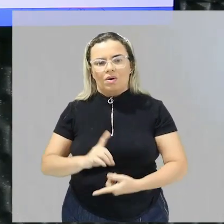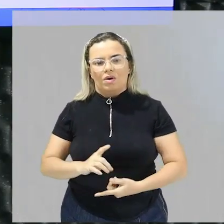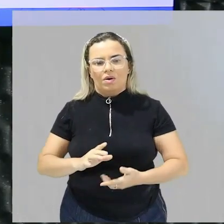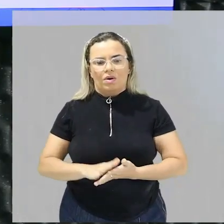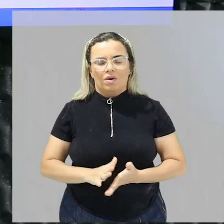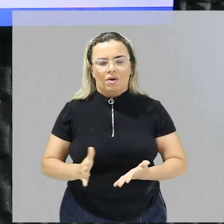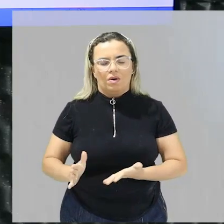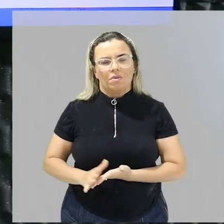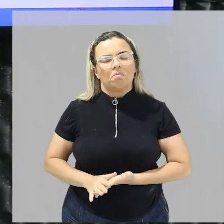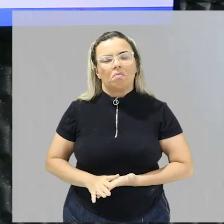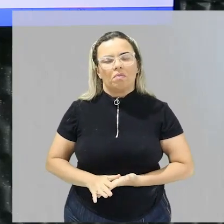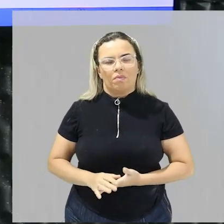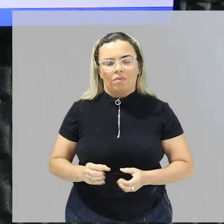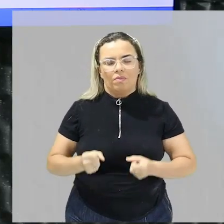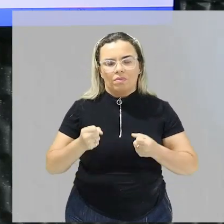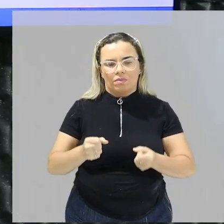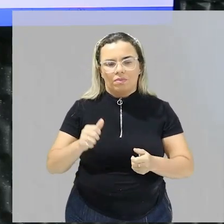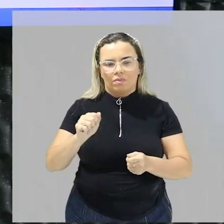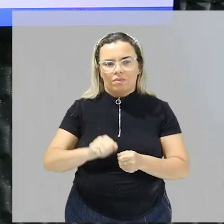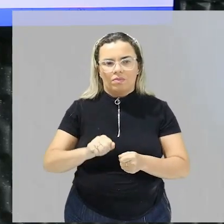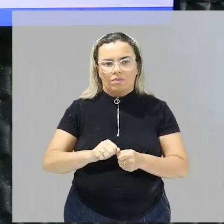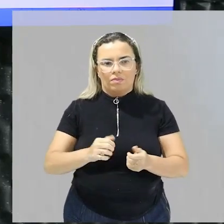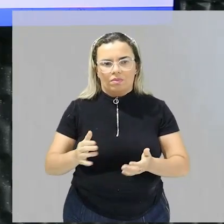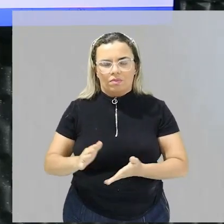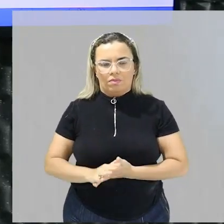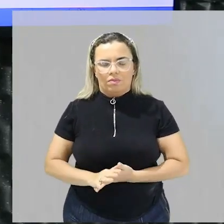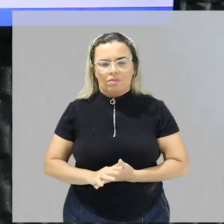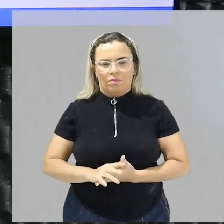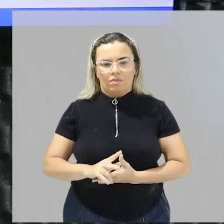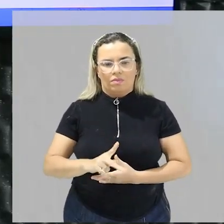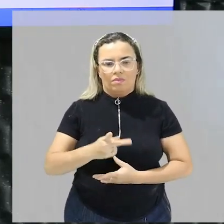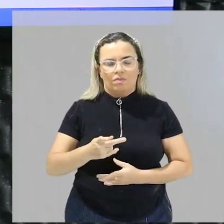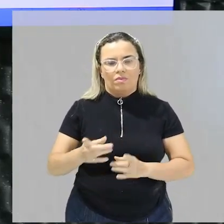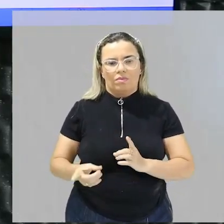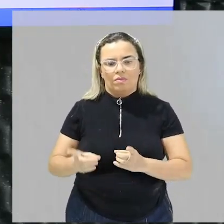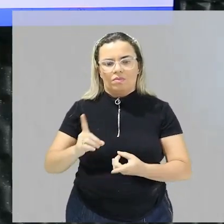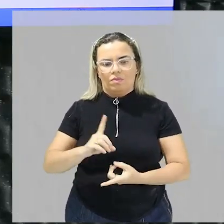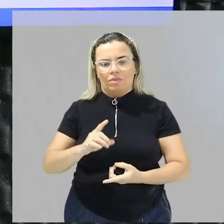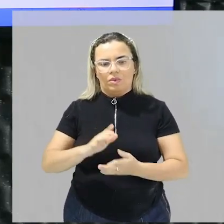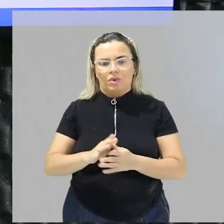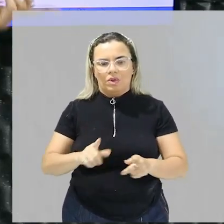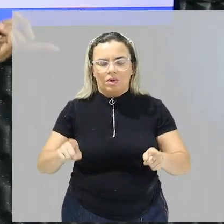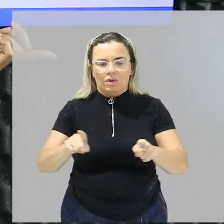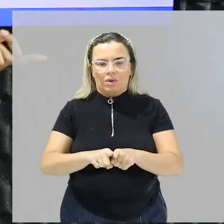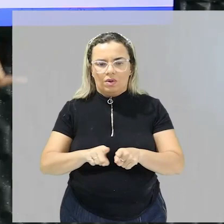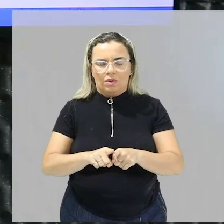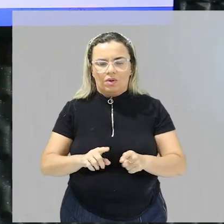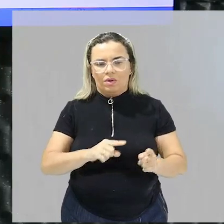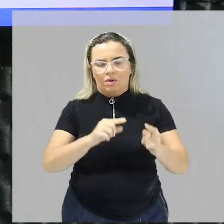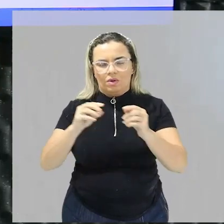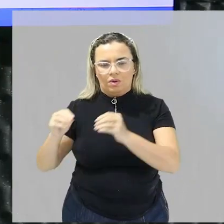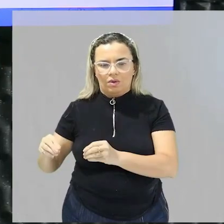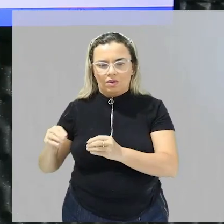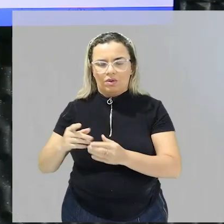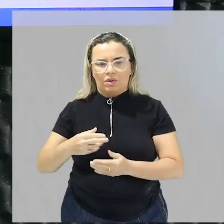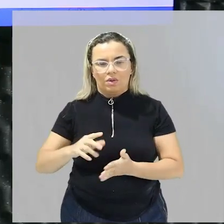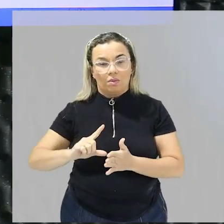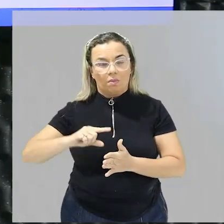faz. Nesse caso aqui, ó, se eu inverto o H, eu inverto também o outro lado da minha